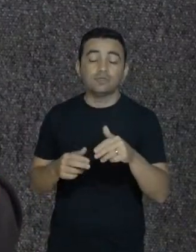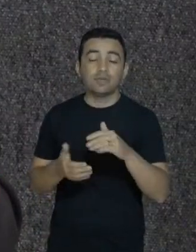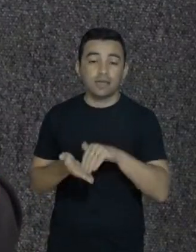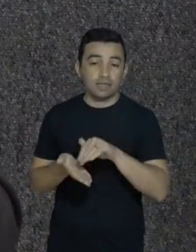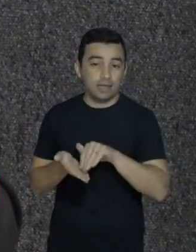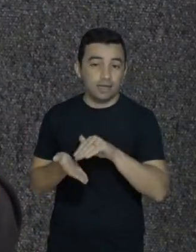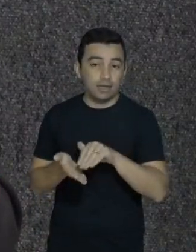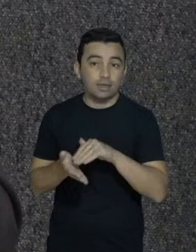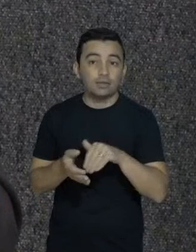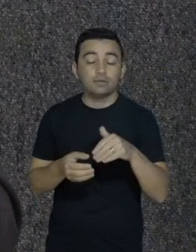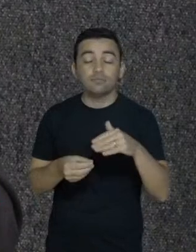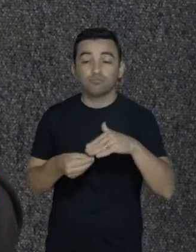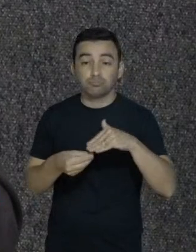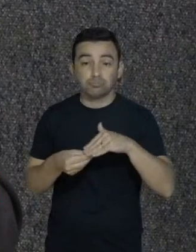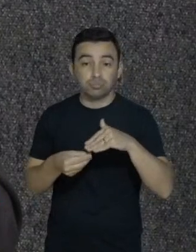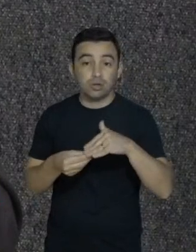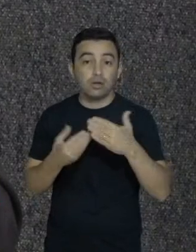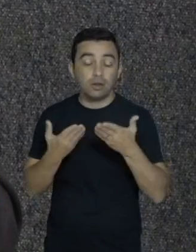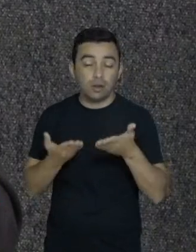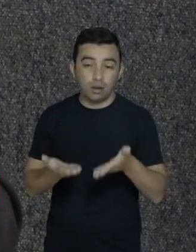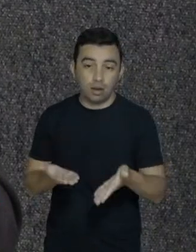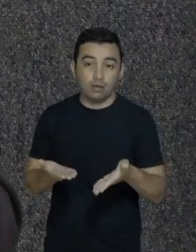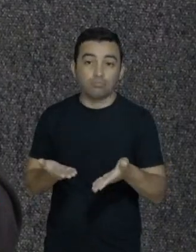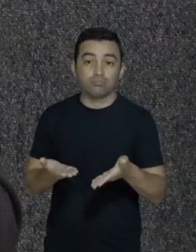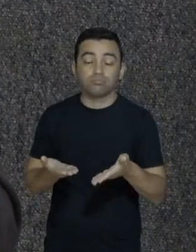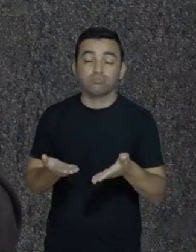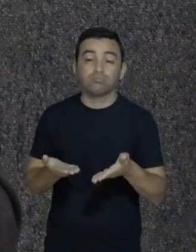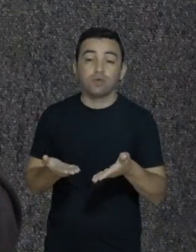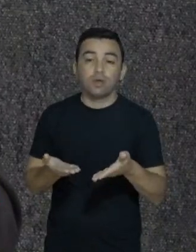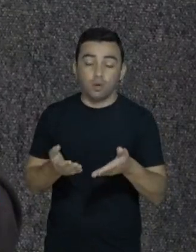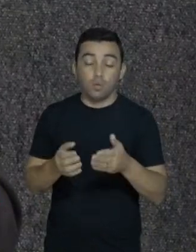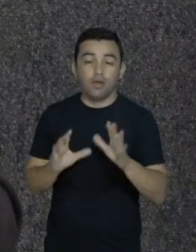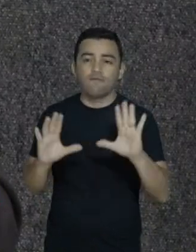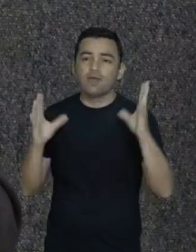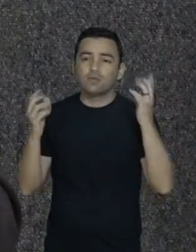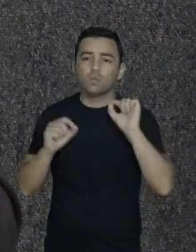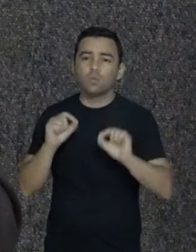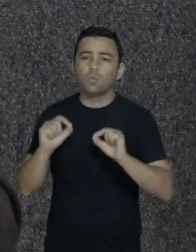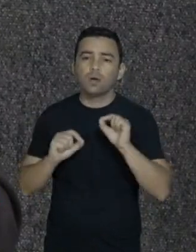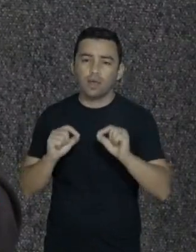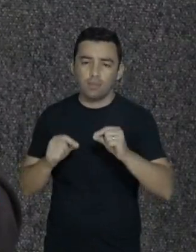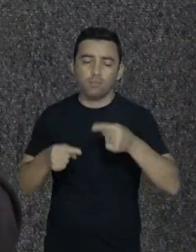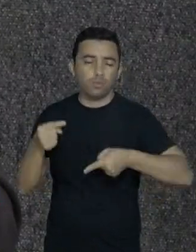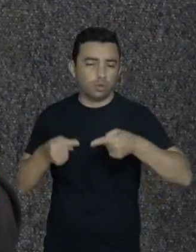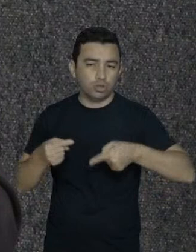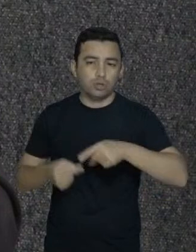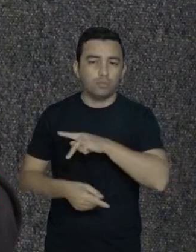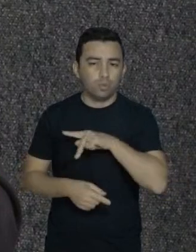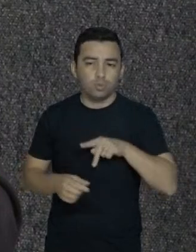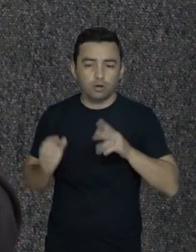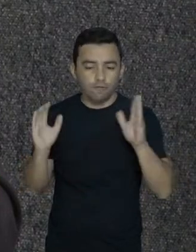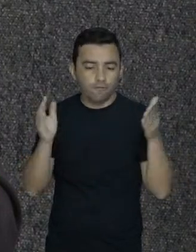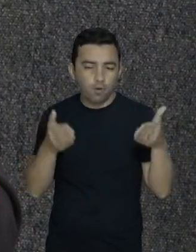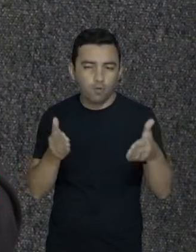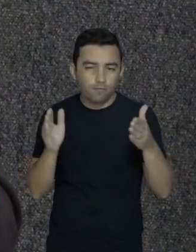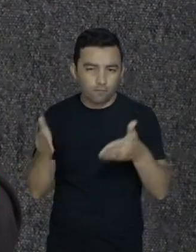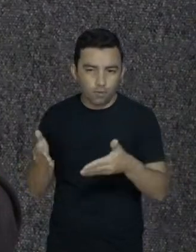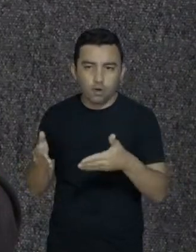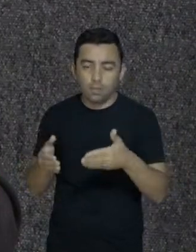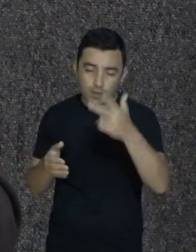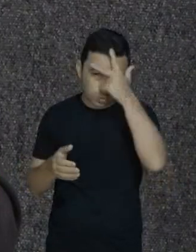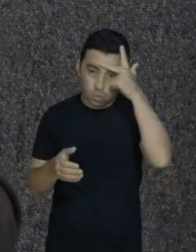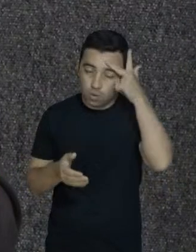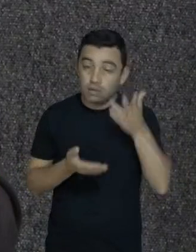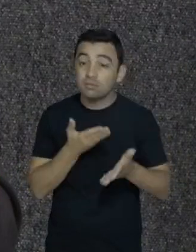de São João Batista o objetivo do evento é debater políticas públicas voltadas às redes de atendimento às pessoas